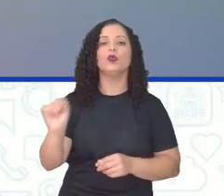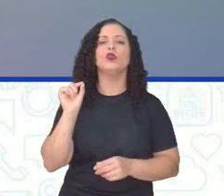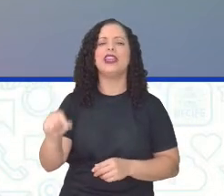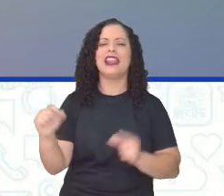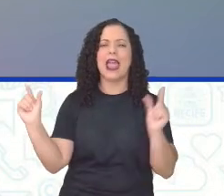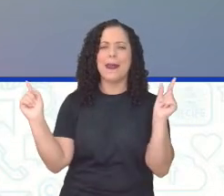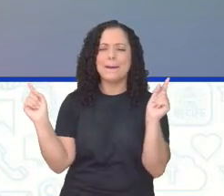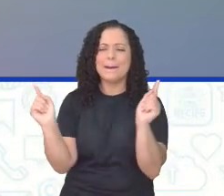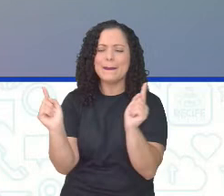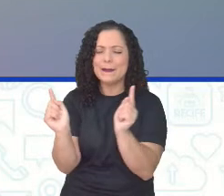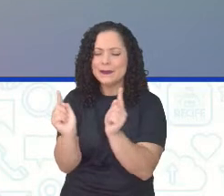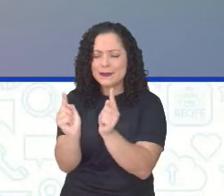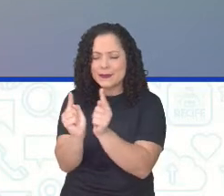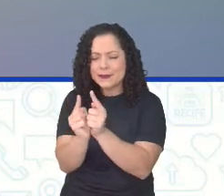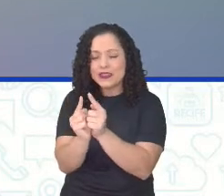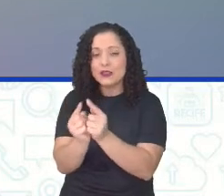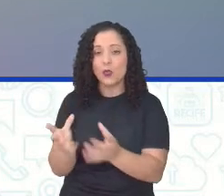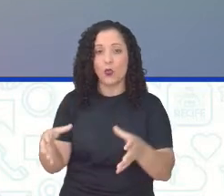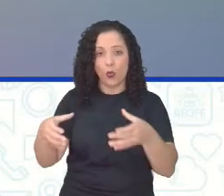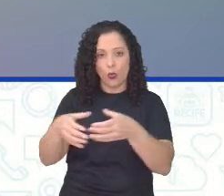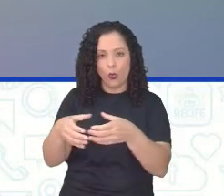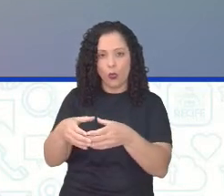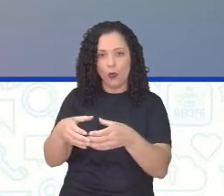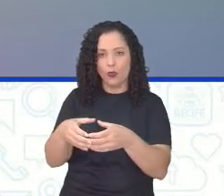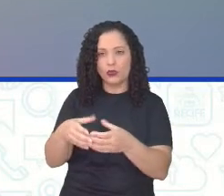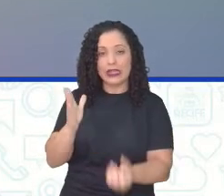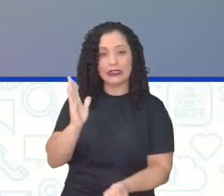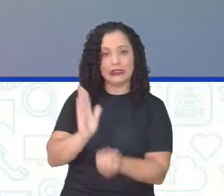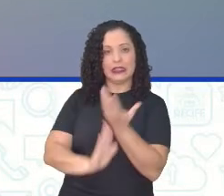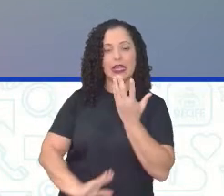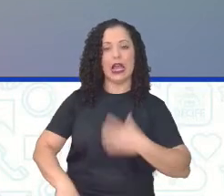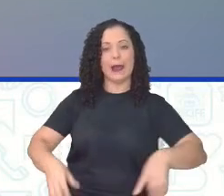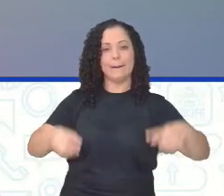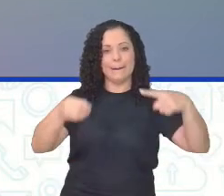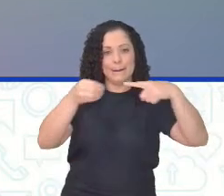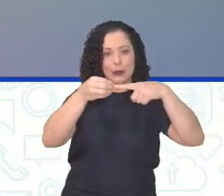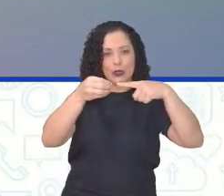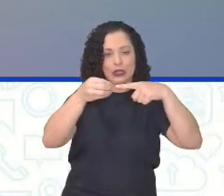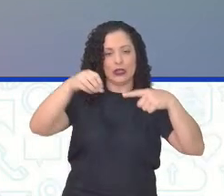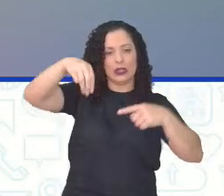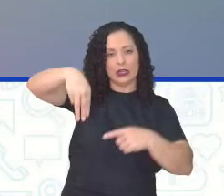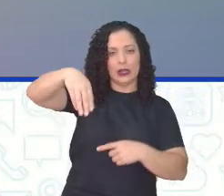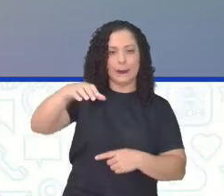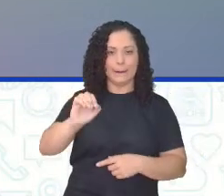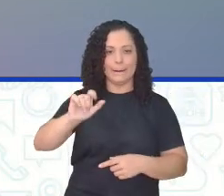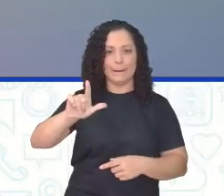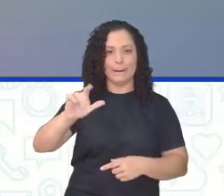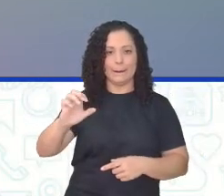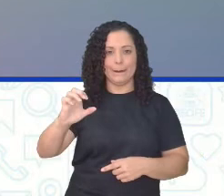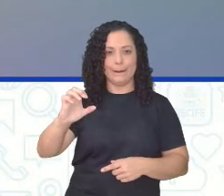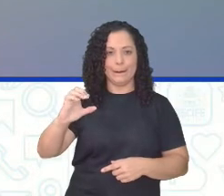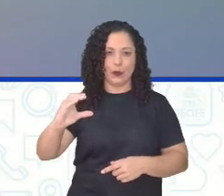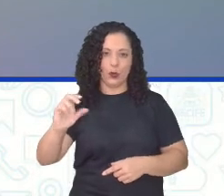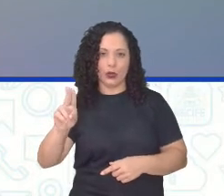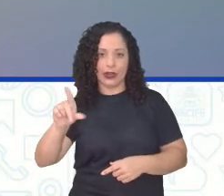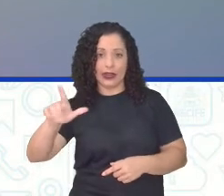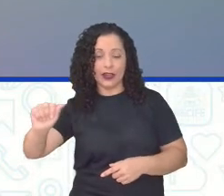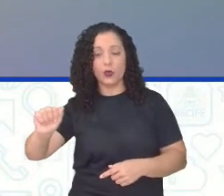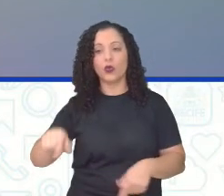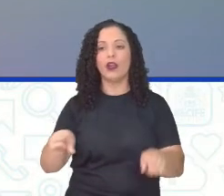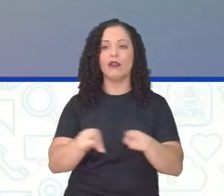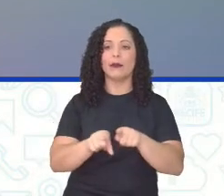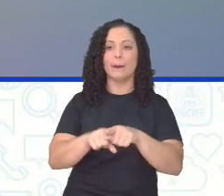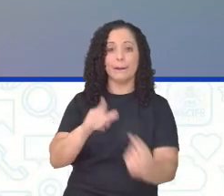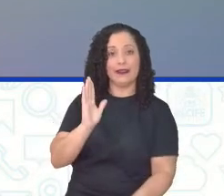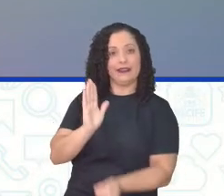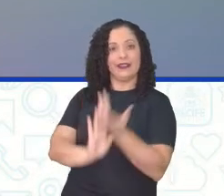parte. Esse conjunto de átomos vão formar uma molécula, várias moléculas juntas compõem uma organela, que nós já conversamos